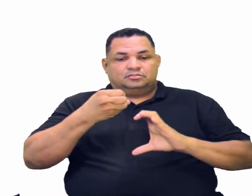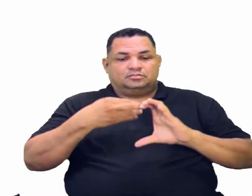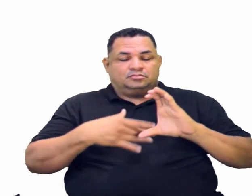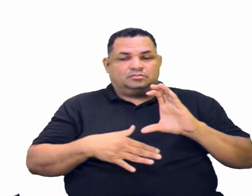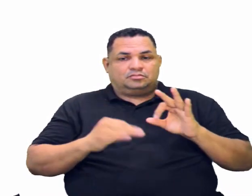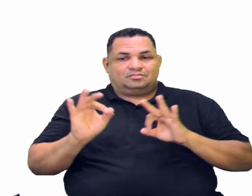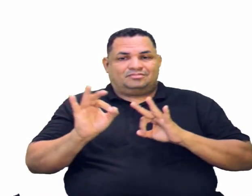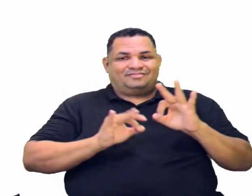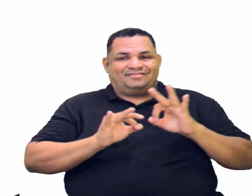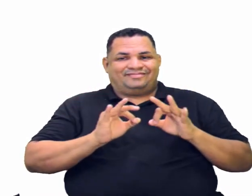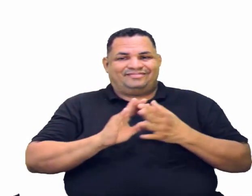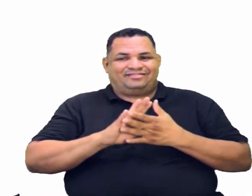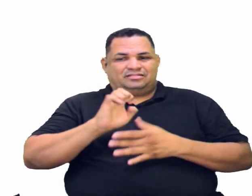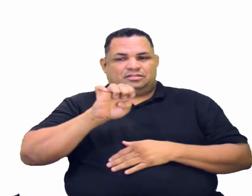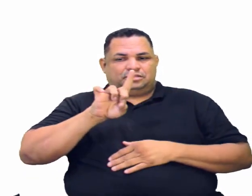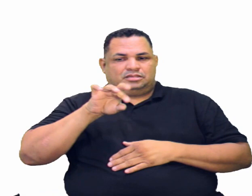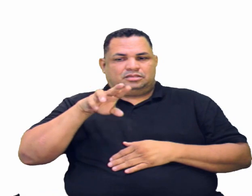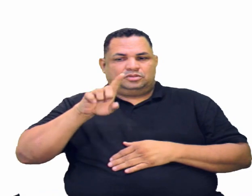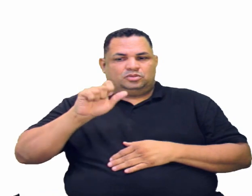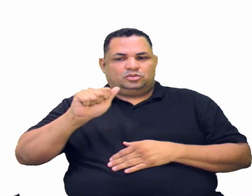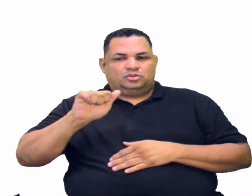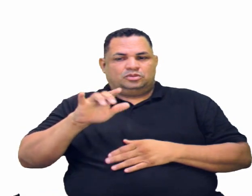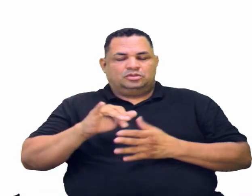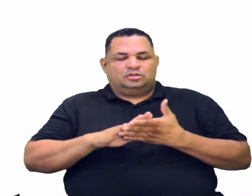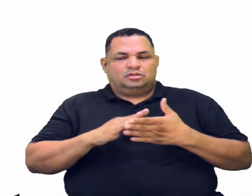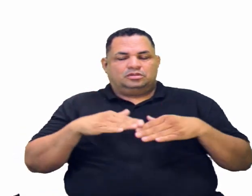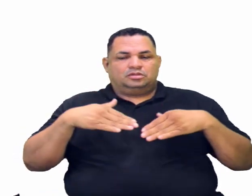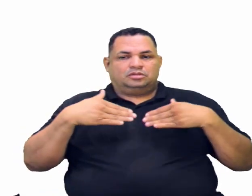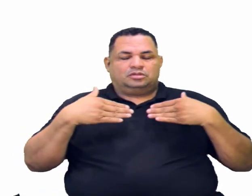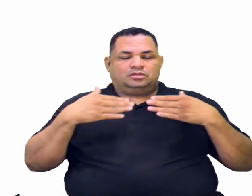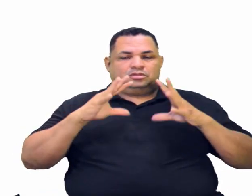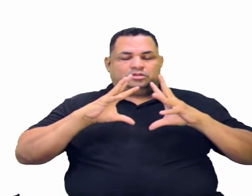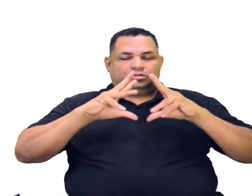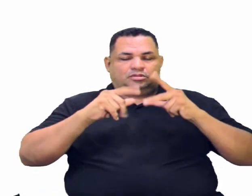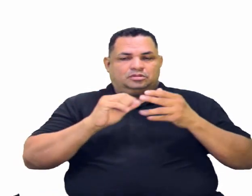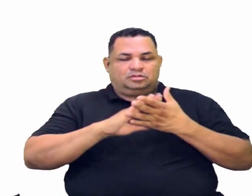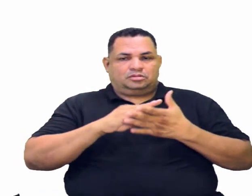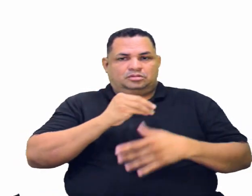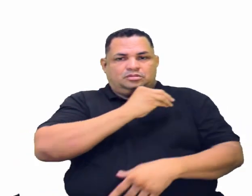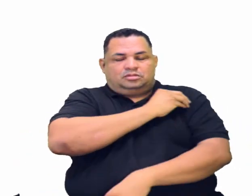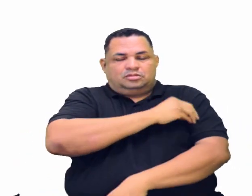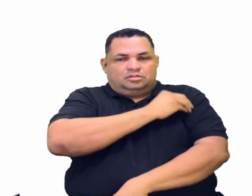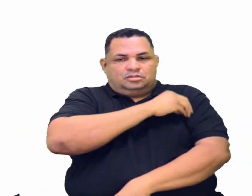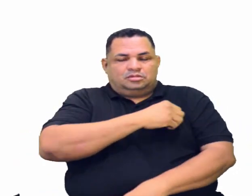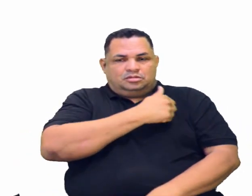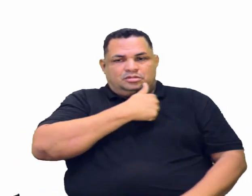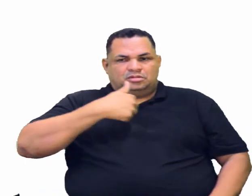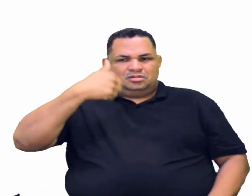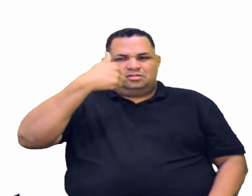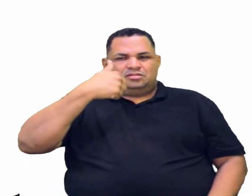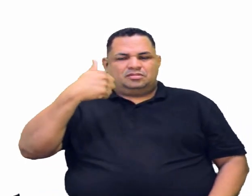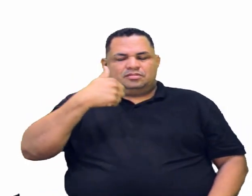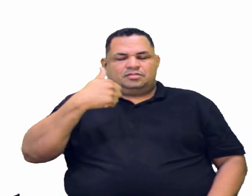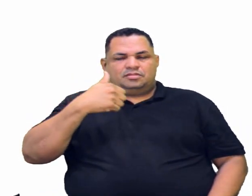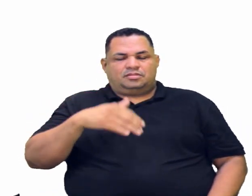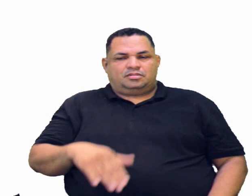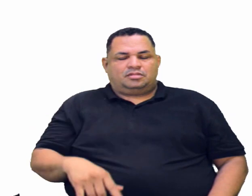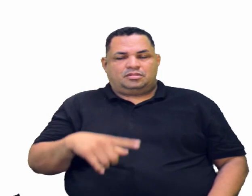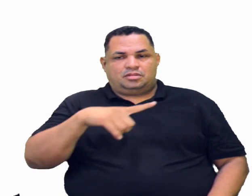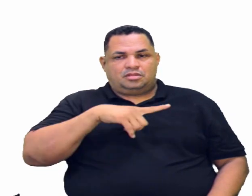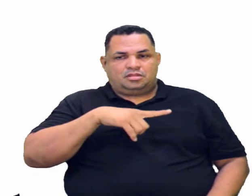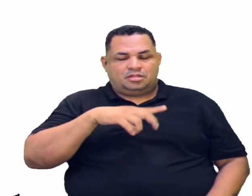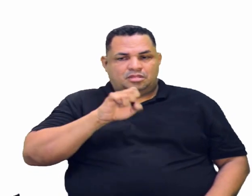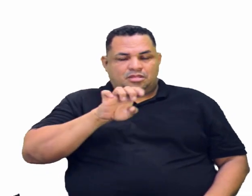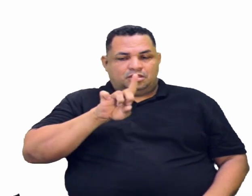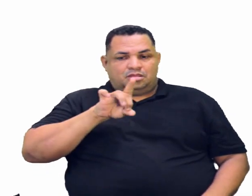caracteriza a formação de um aldeído. Em todo o álcool primário, a oxidação parcial, nós vamos ter o